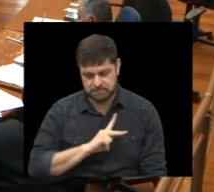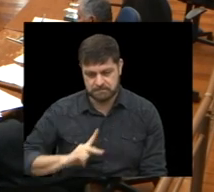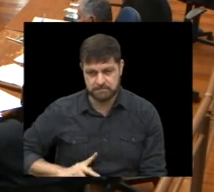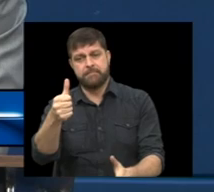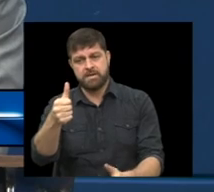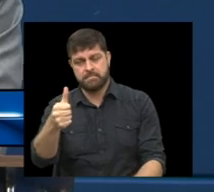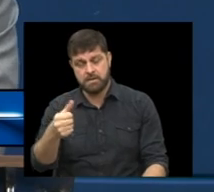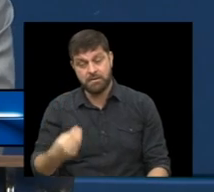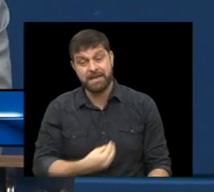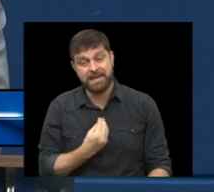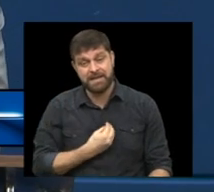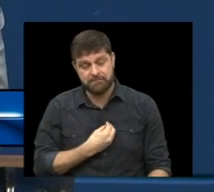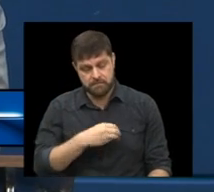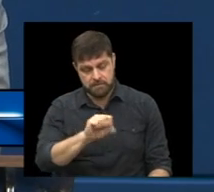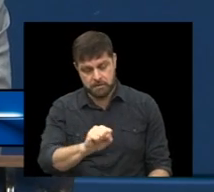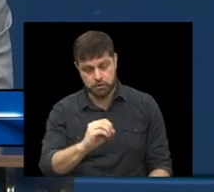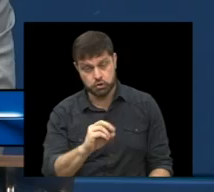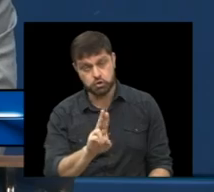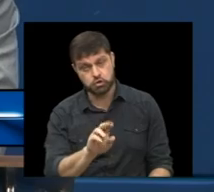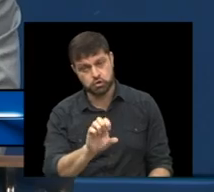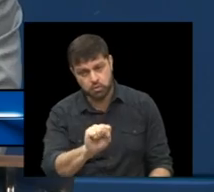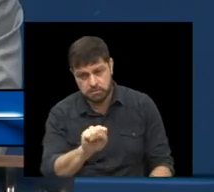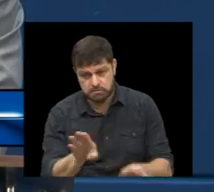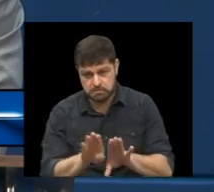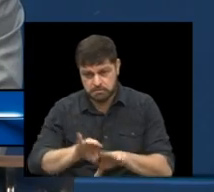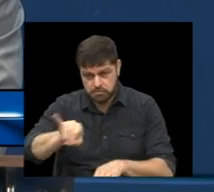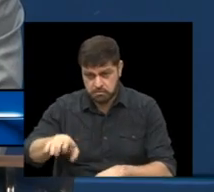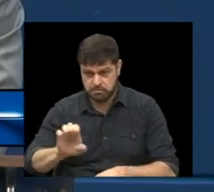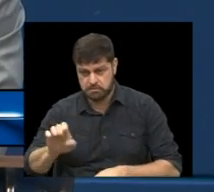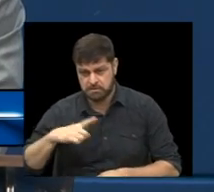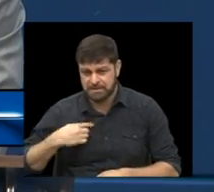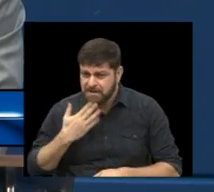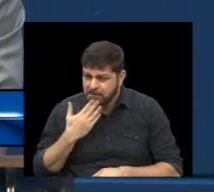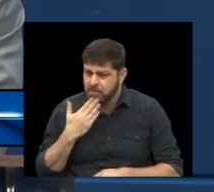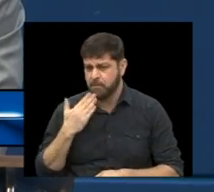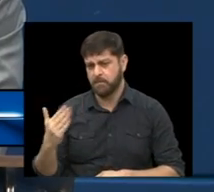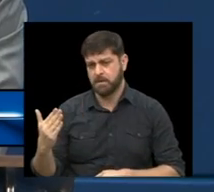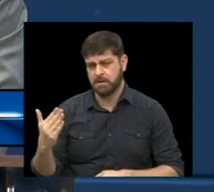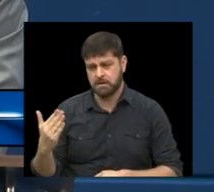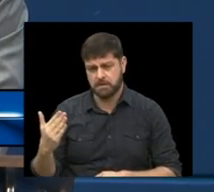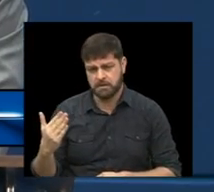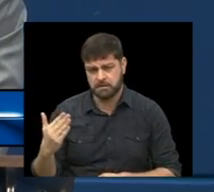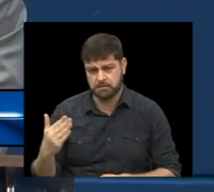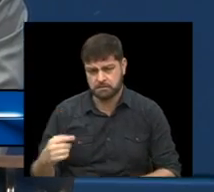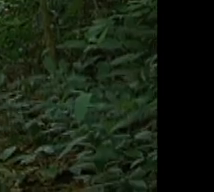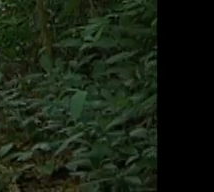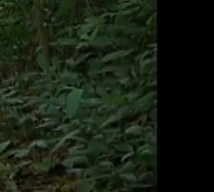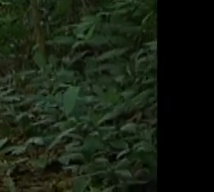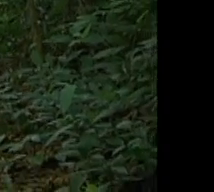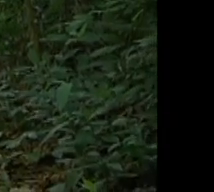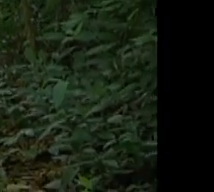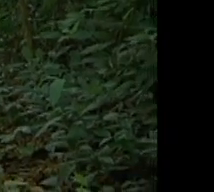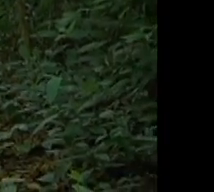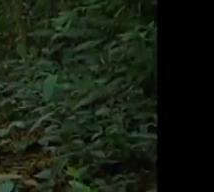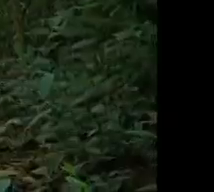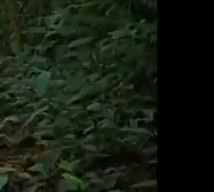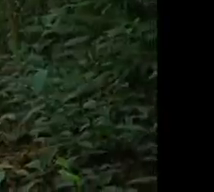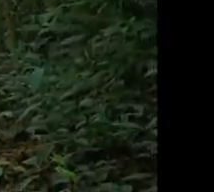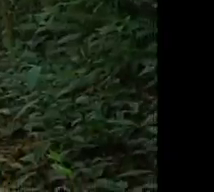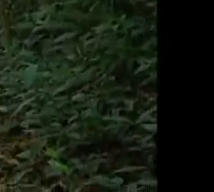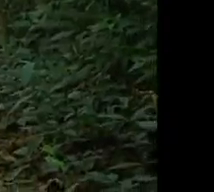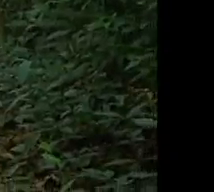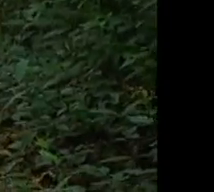reunião ordinária, o vereador Marcelo Silva chamou a atenção para o que considera falta de informação sobre as ações